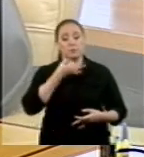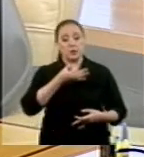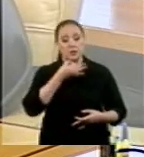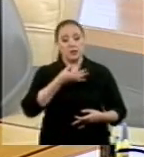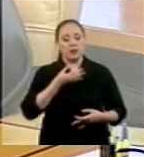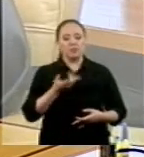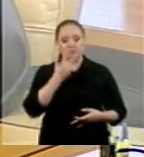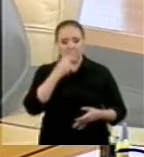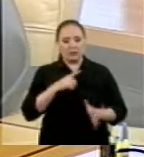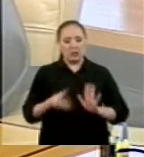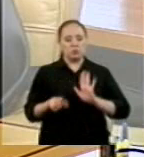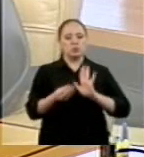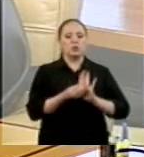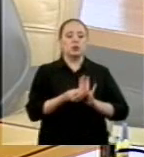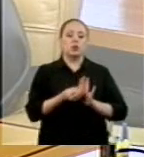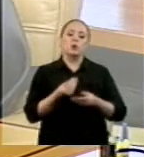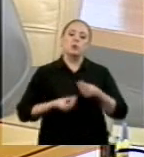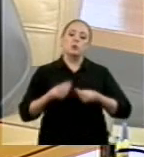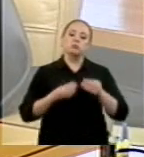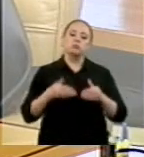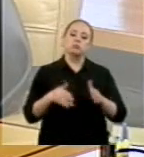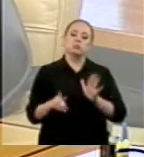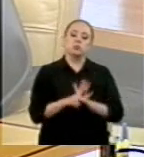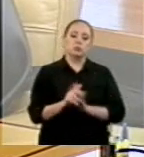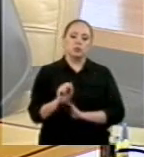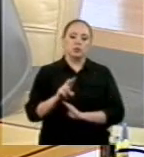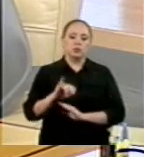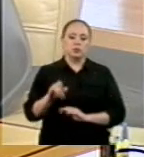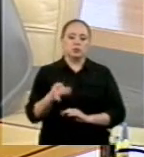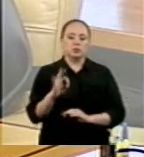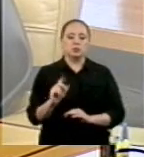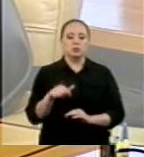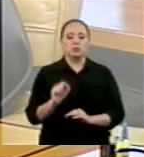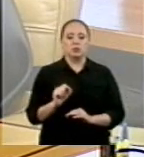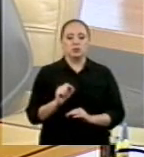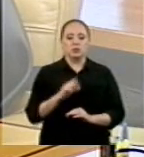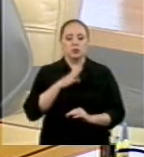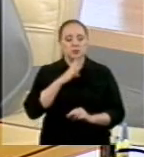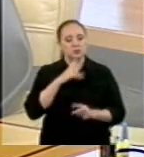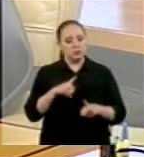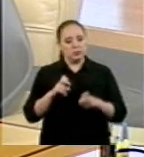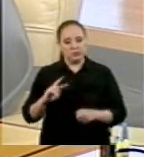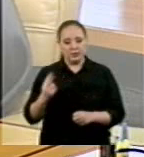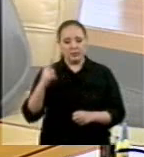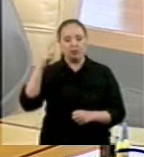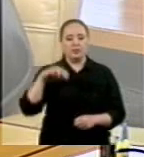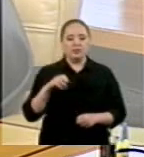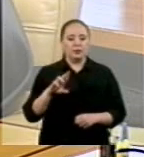íncito como constitutivo do próprio sujeito. É o reconhecimento de seu valor